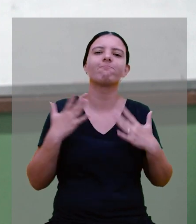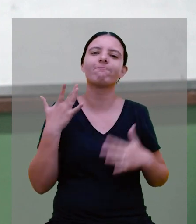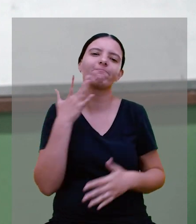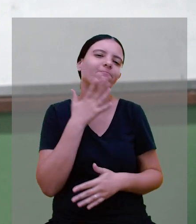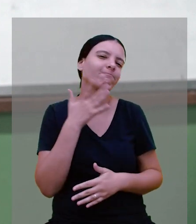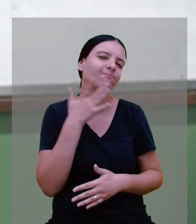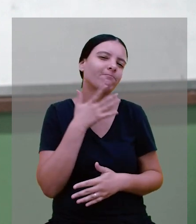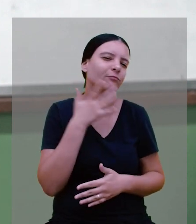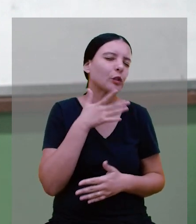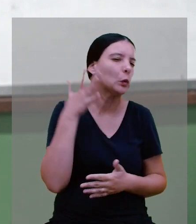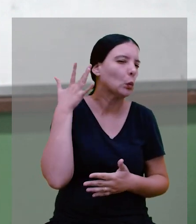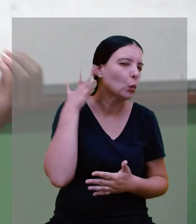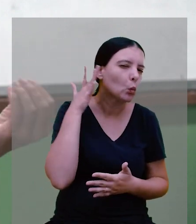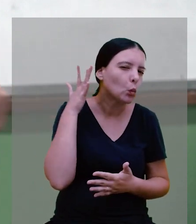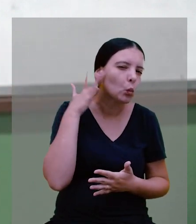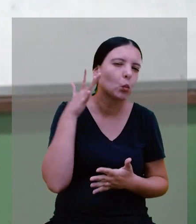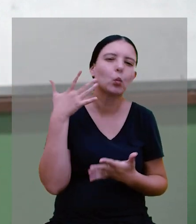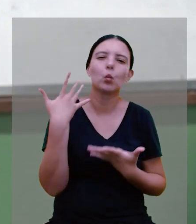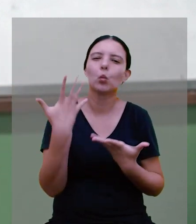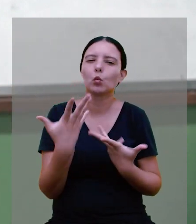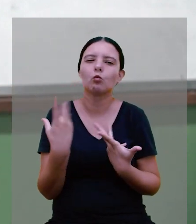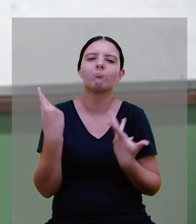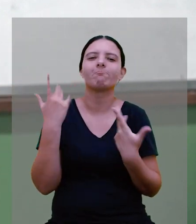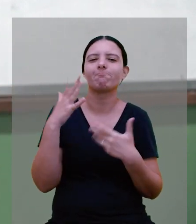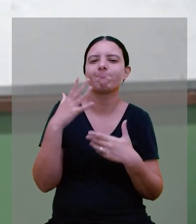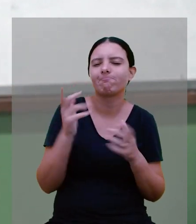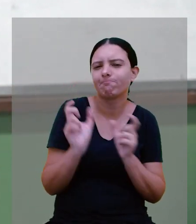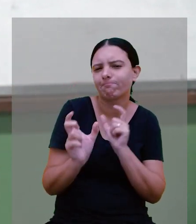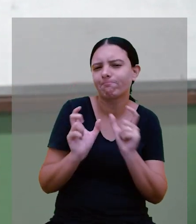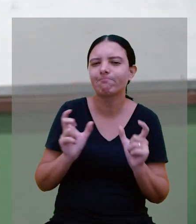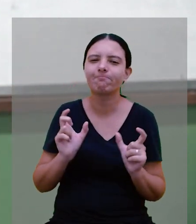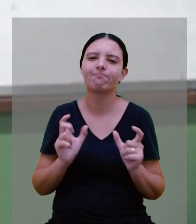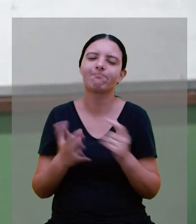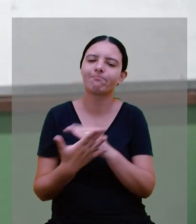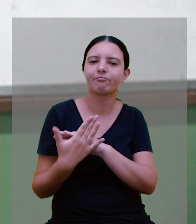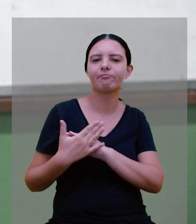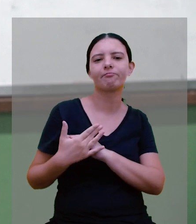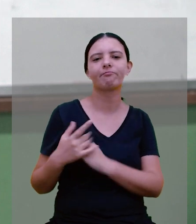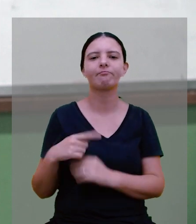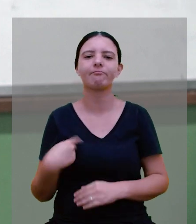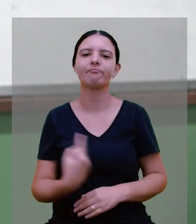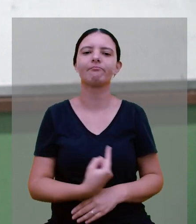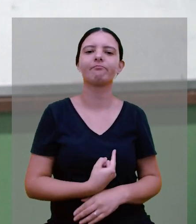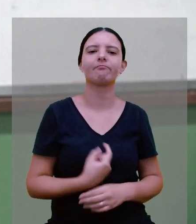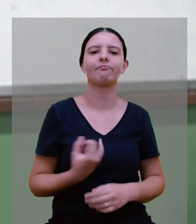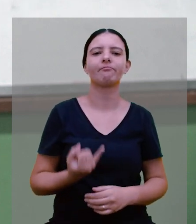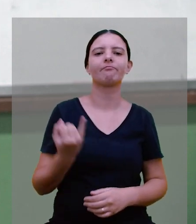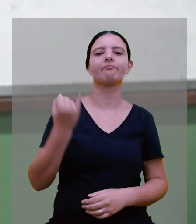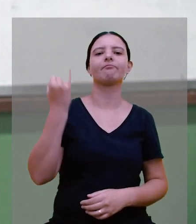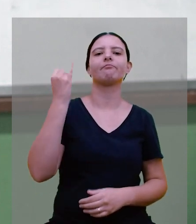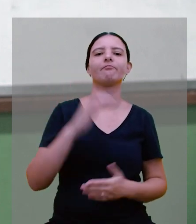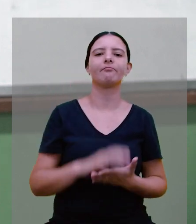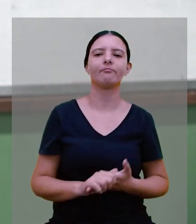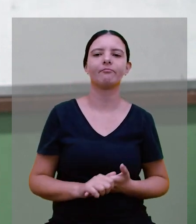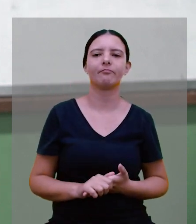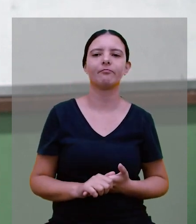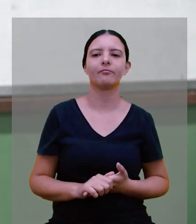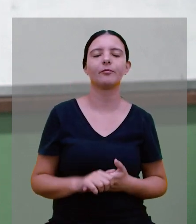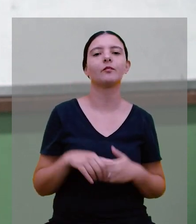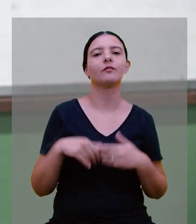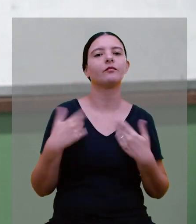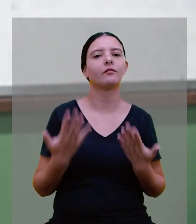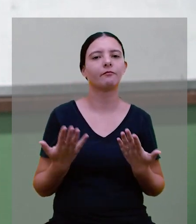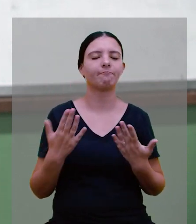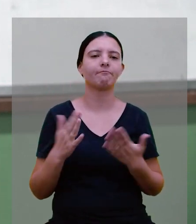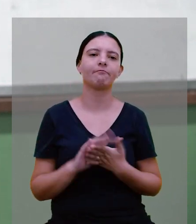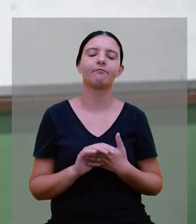né? A palavra cria laço, a palavra costura a gente, né? E por isso ela é tão importante. E aí,